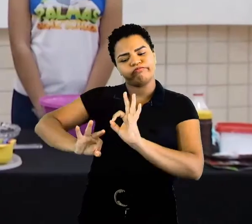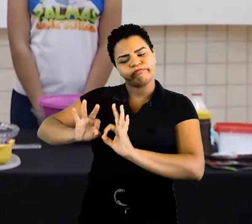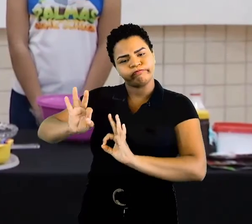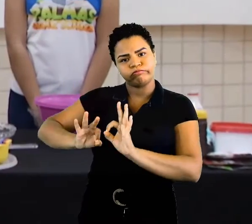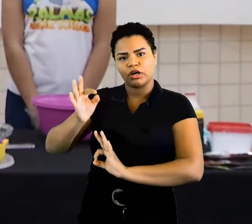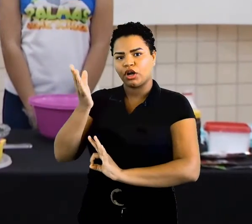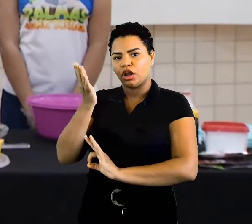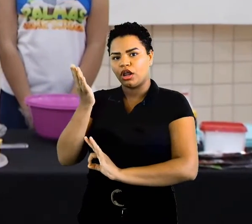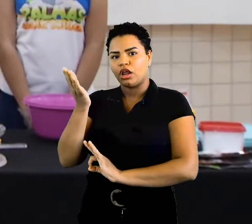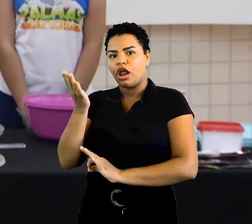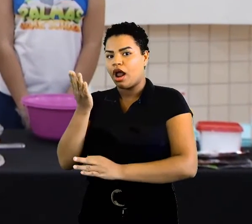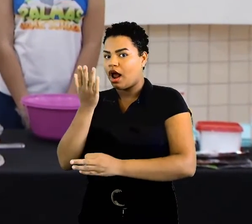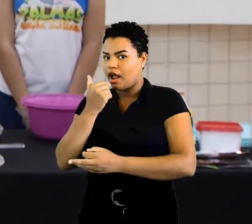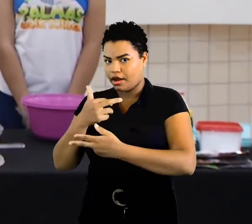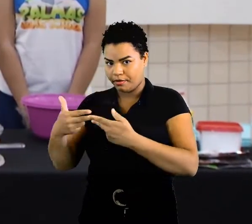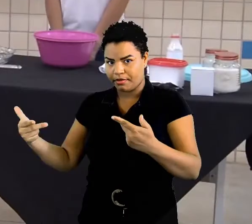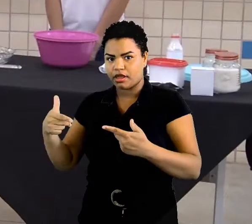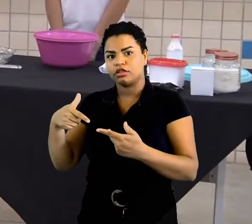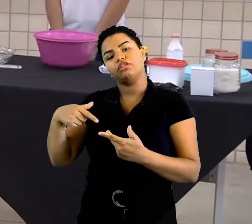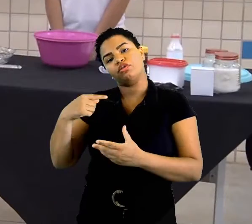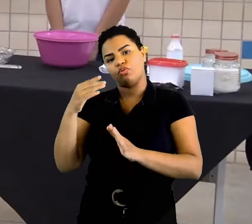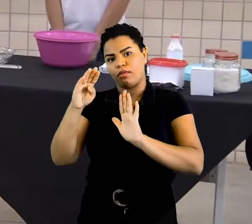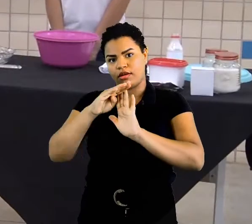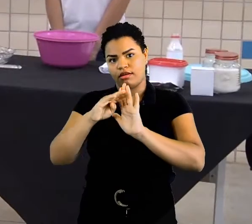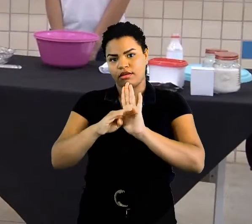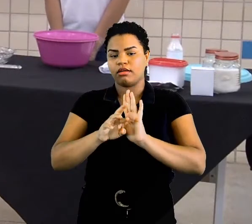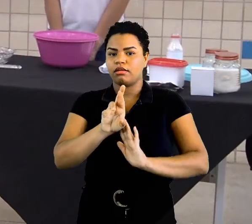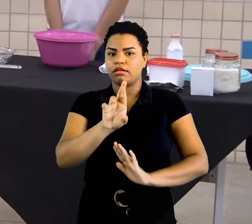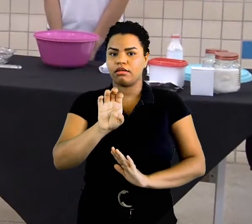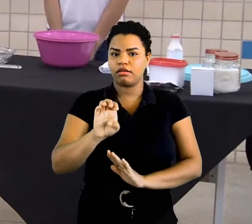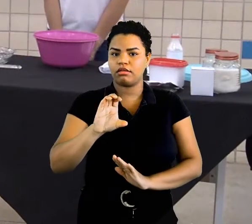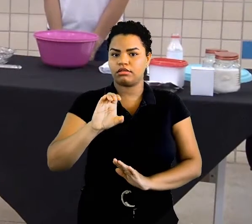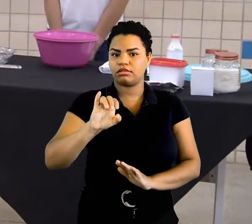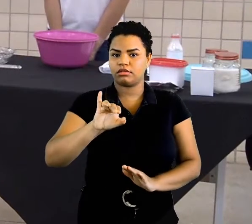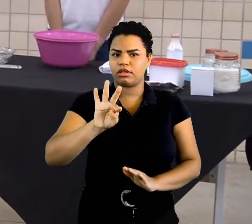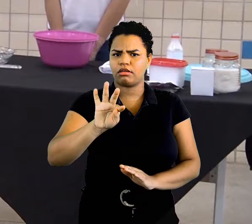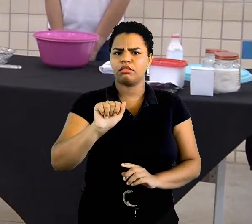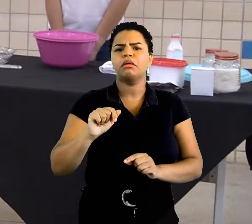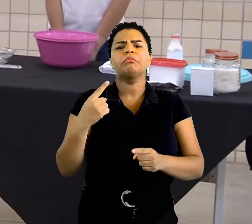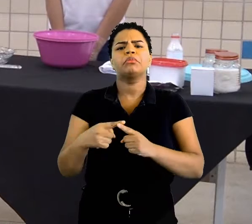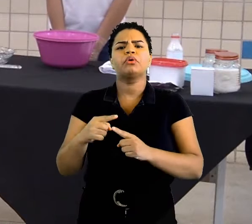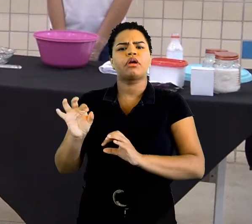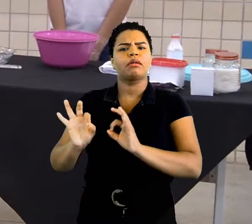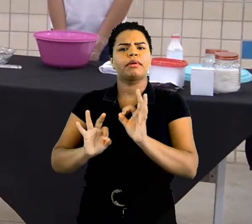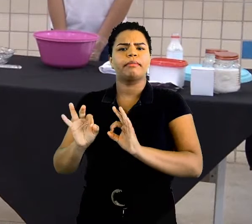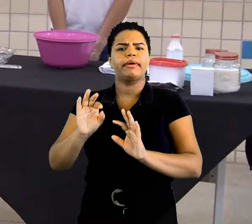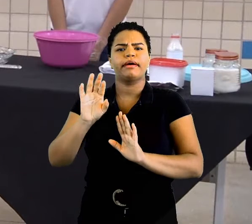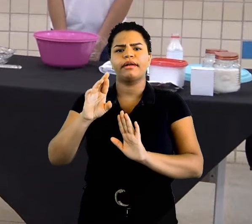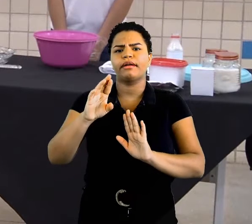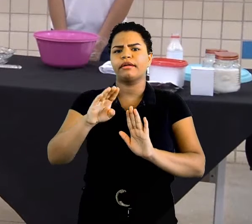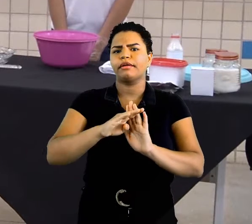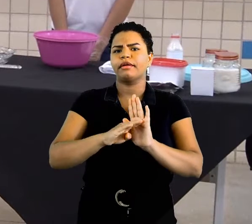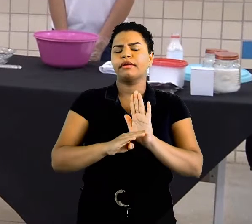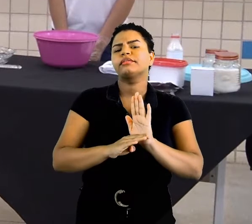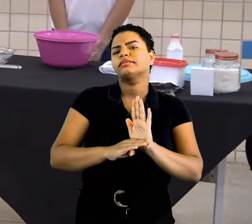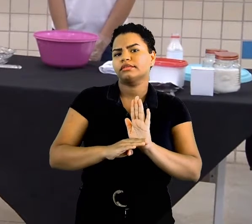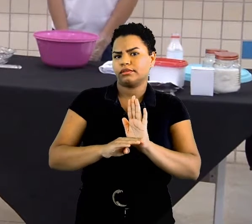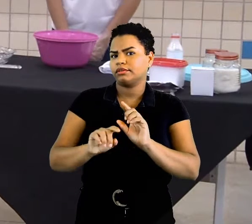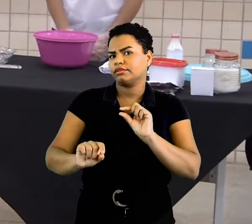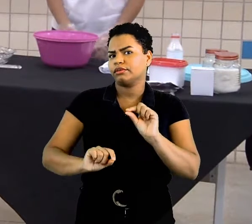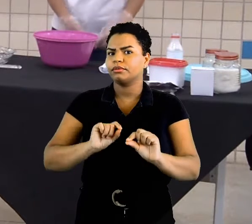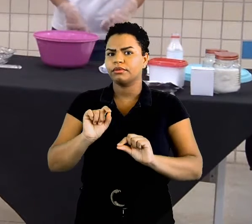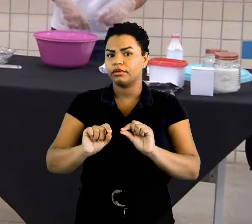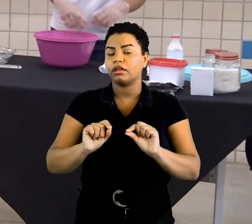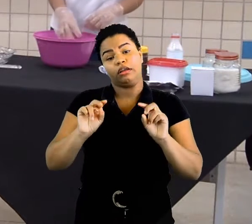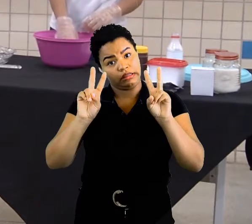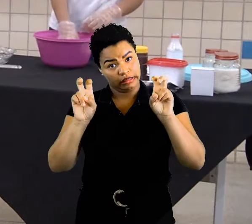vamos falar hoje. Por que ela vai estar preparando uma receita? Porque um dos nossos assuntos, nosso assunto de hoje é justamente isso, o